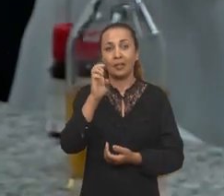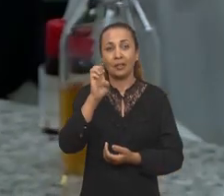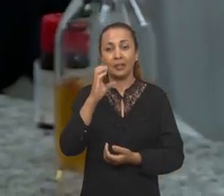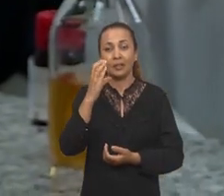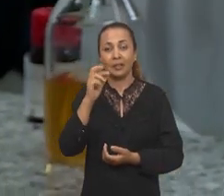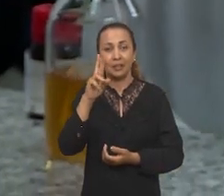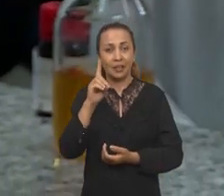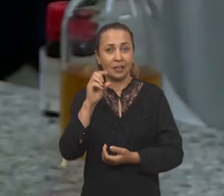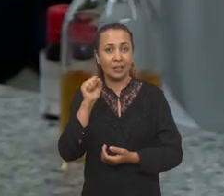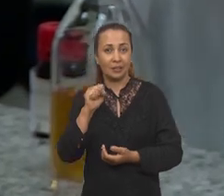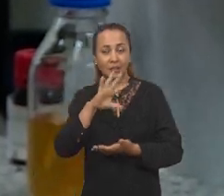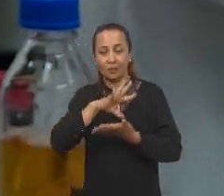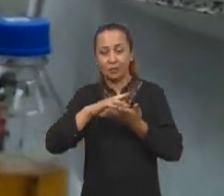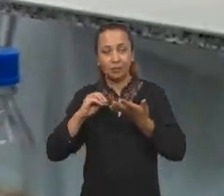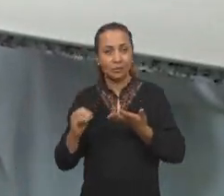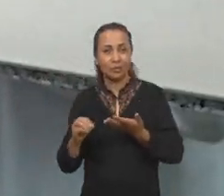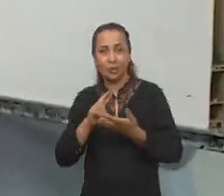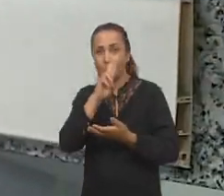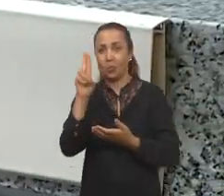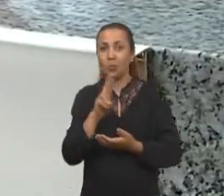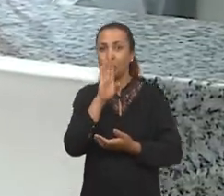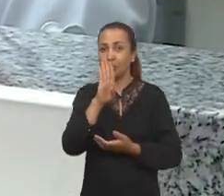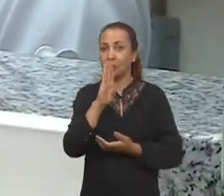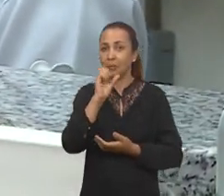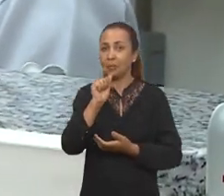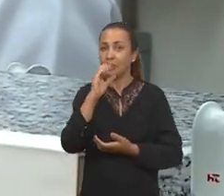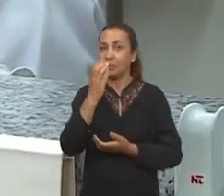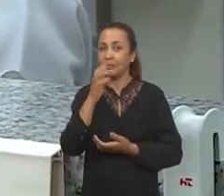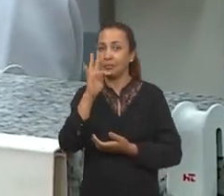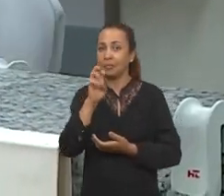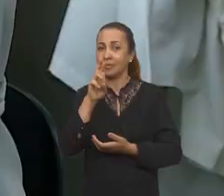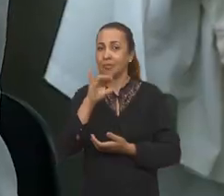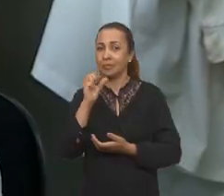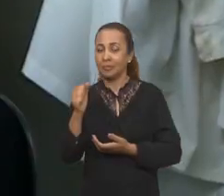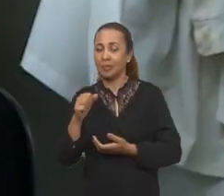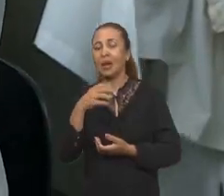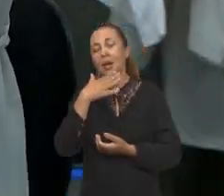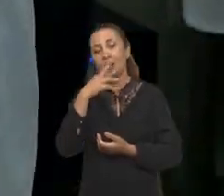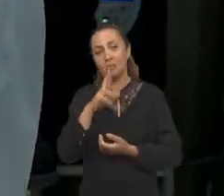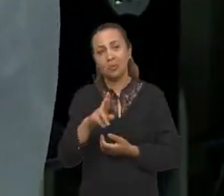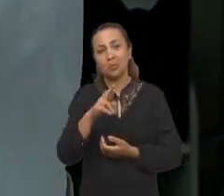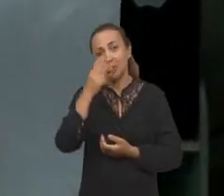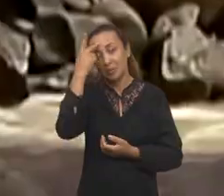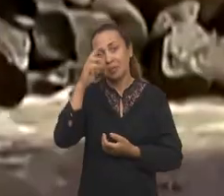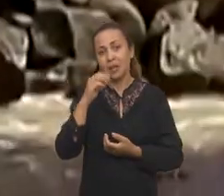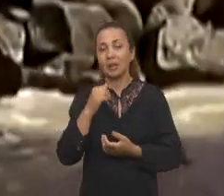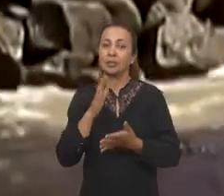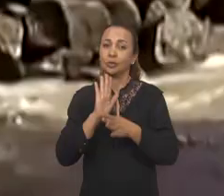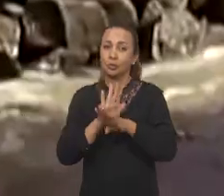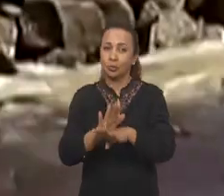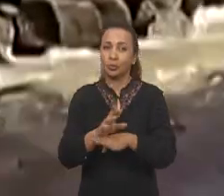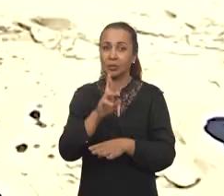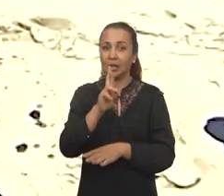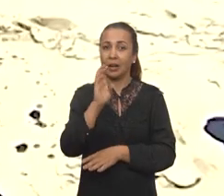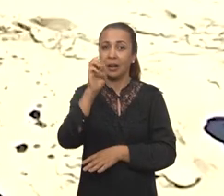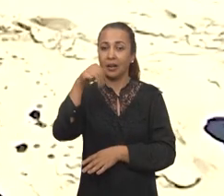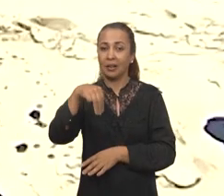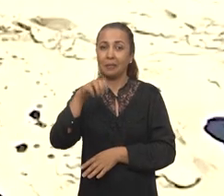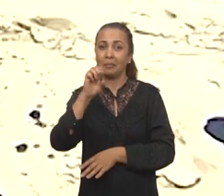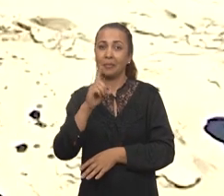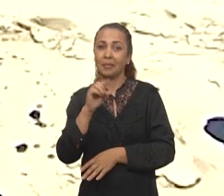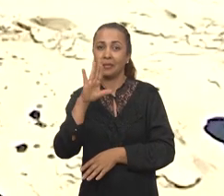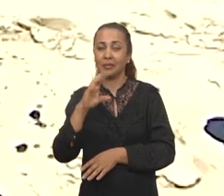eliminação de poluentes a partir do uso de bactérias poderia ser a solução por exemplo para remediar o